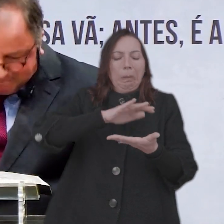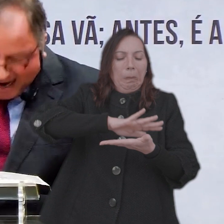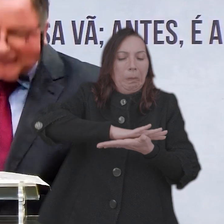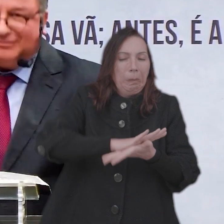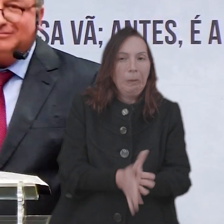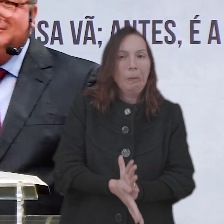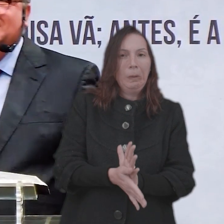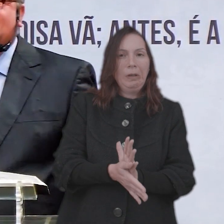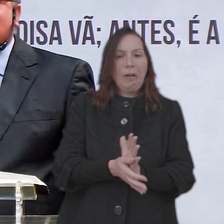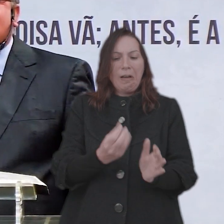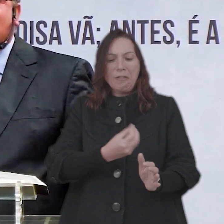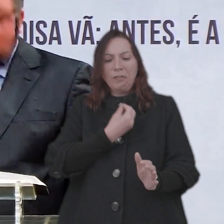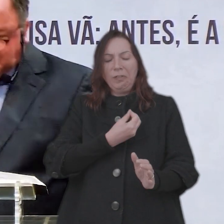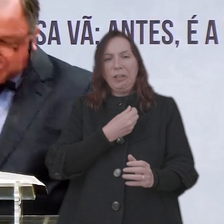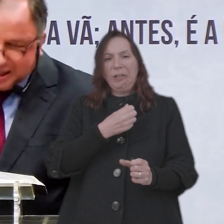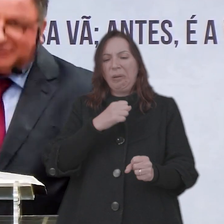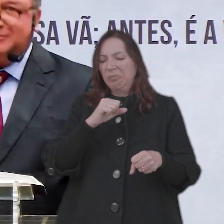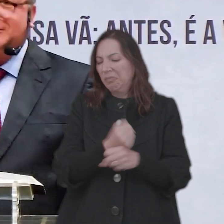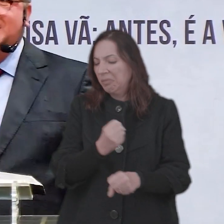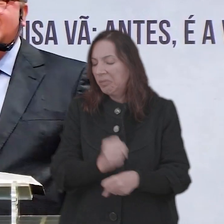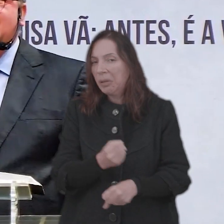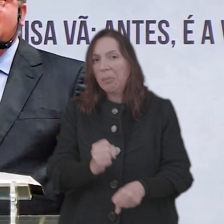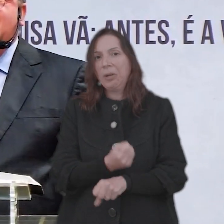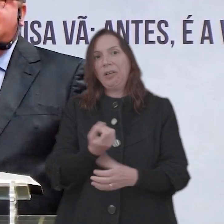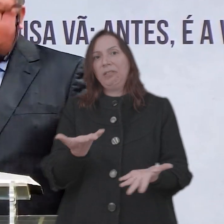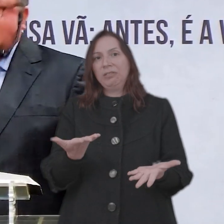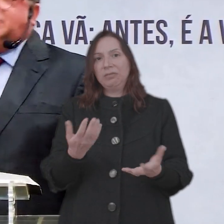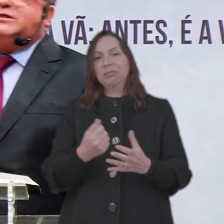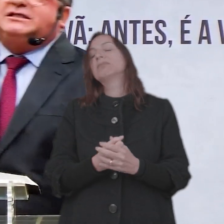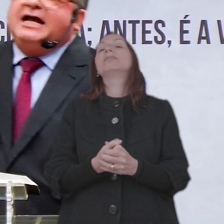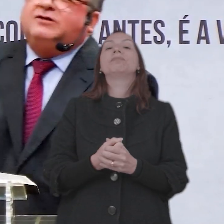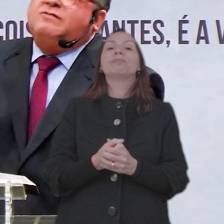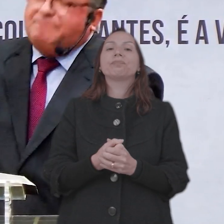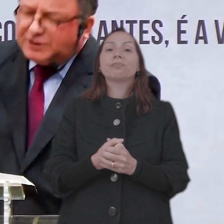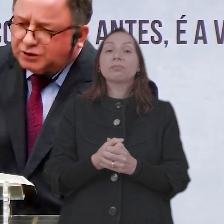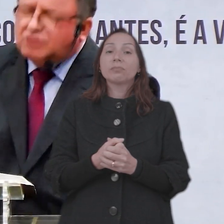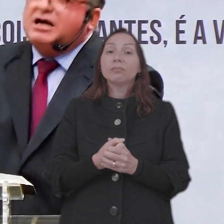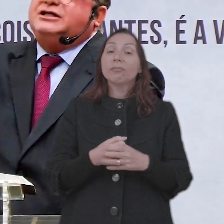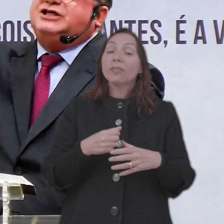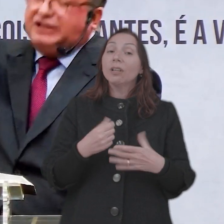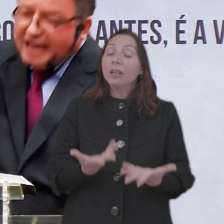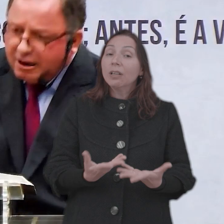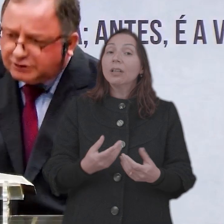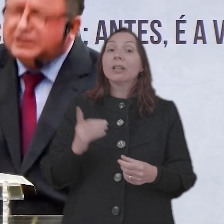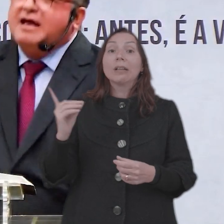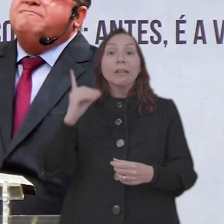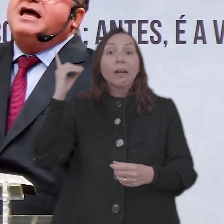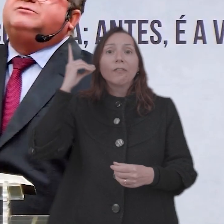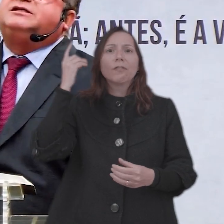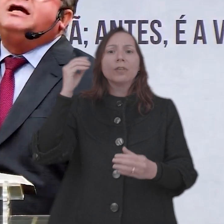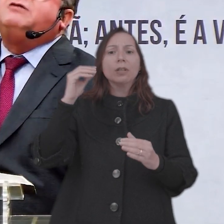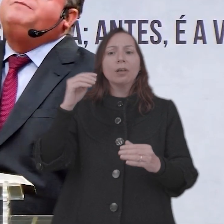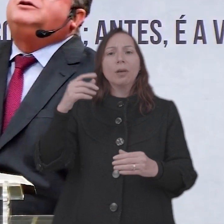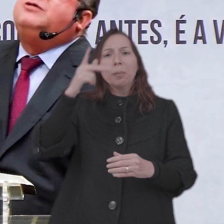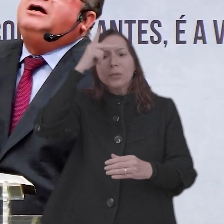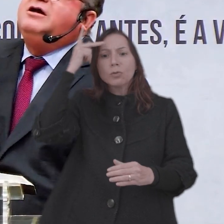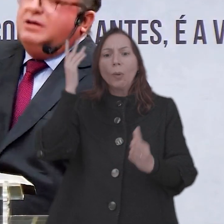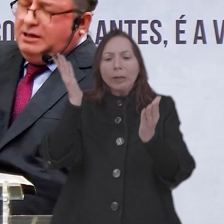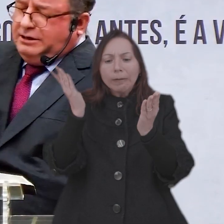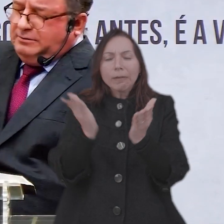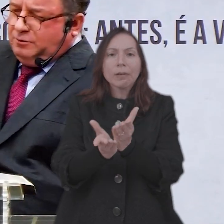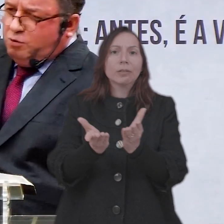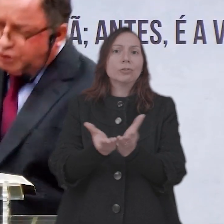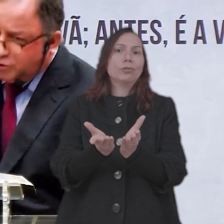está quebrado, ele está destruído. Mesmo sendo uma pessoa de Deus, mesmo sendo uma